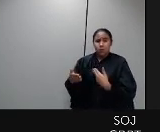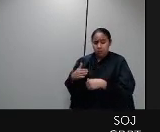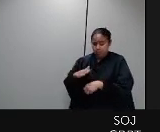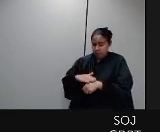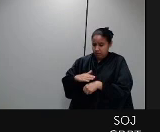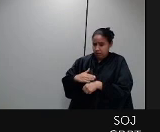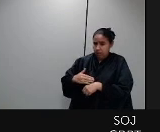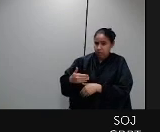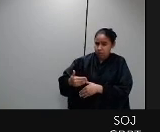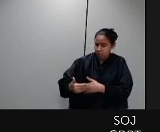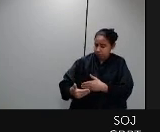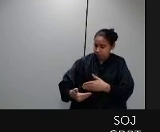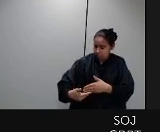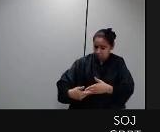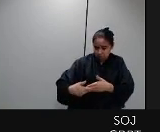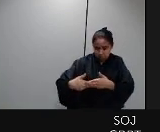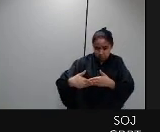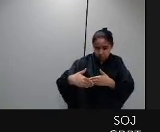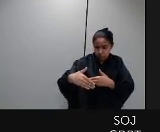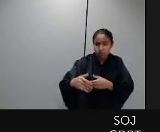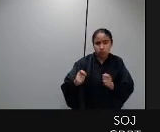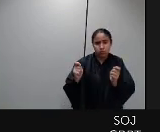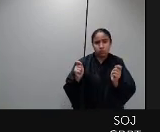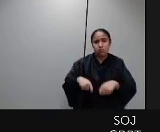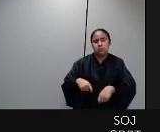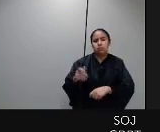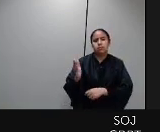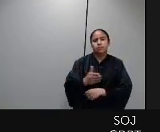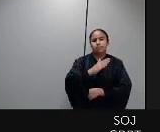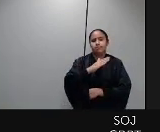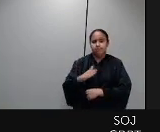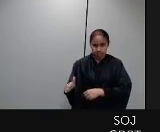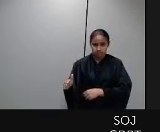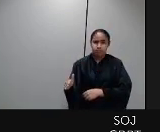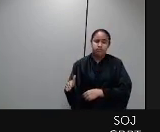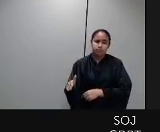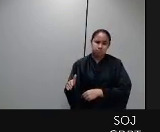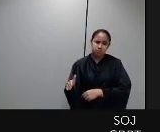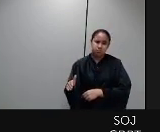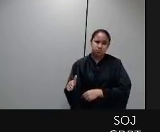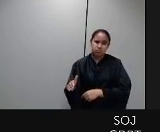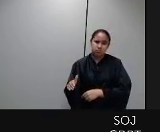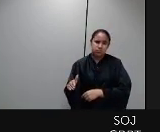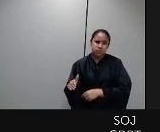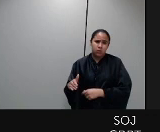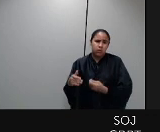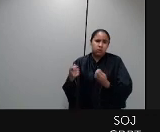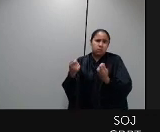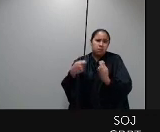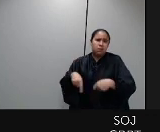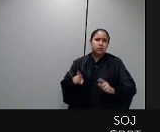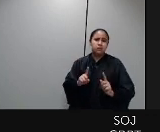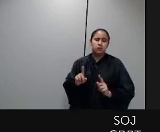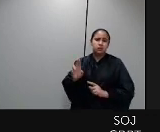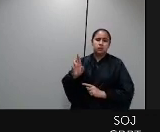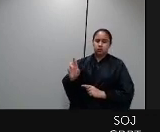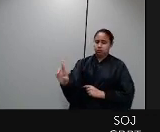desses passimento a independentemente de providências